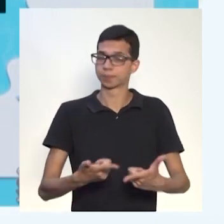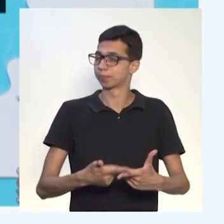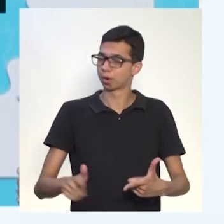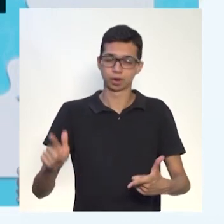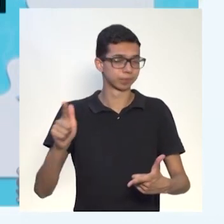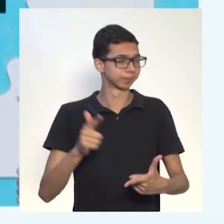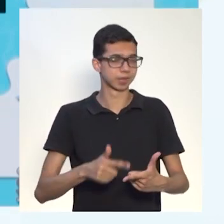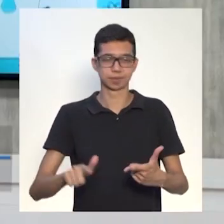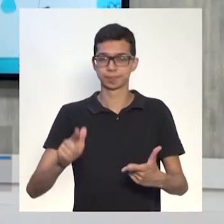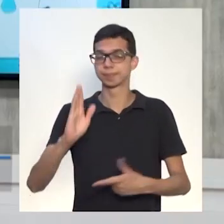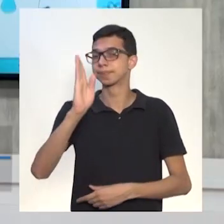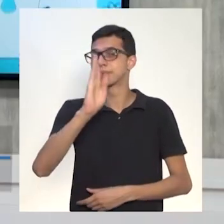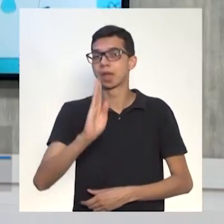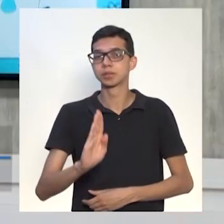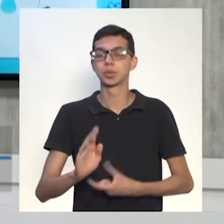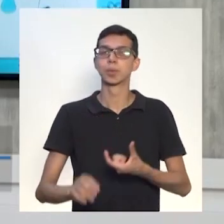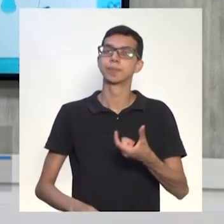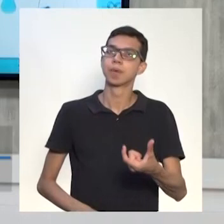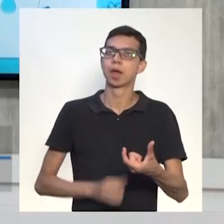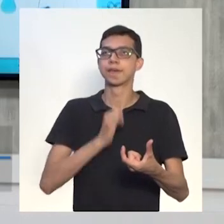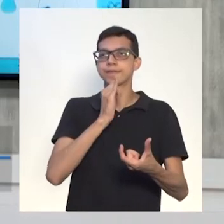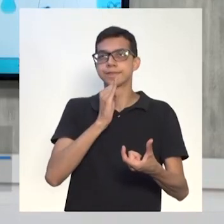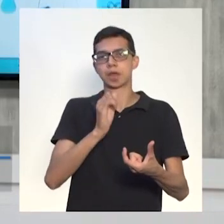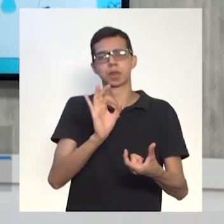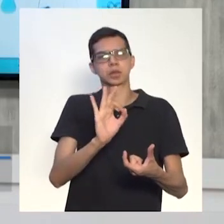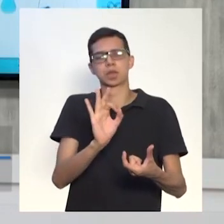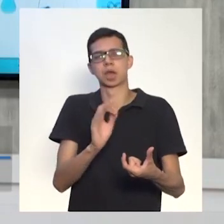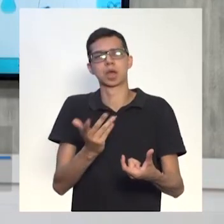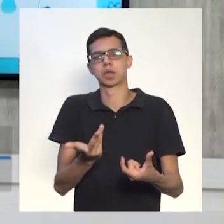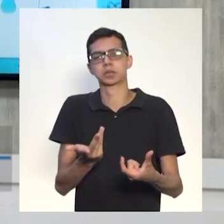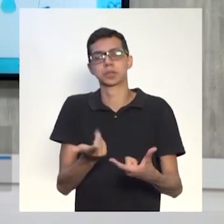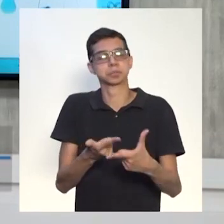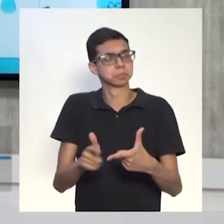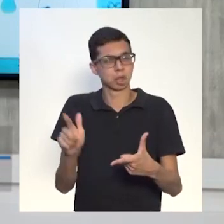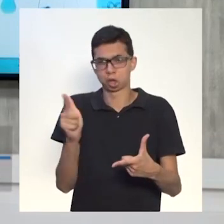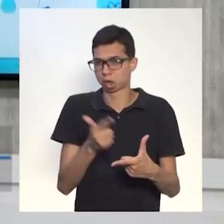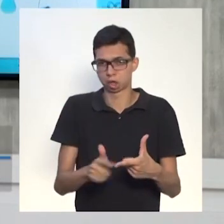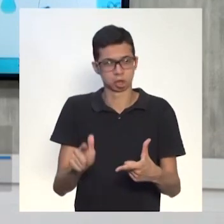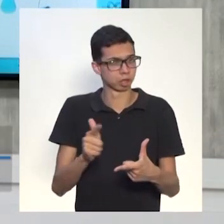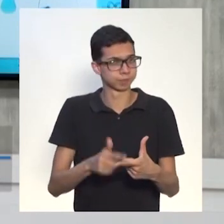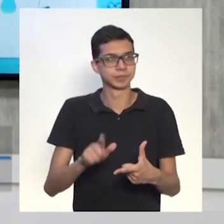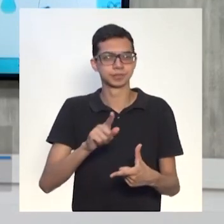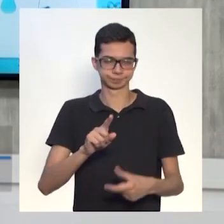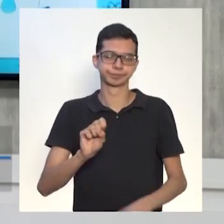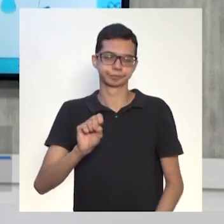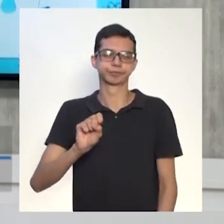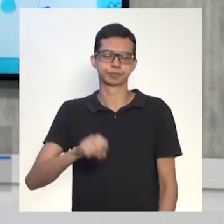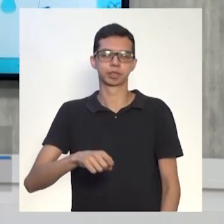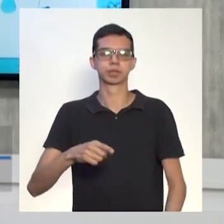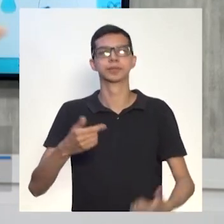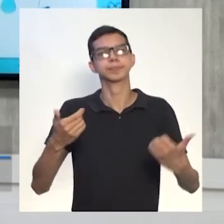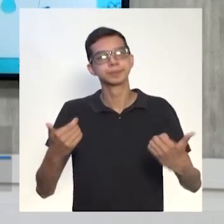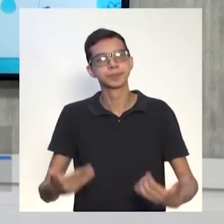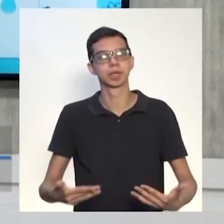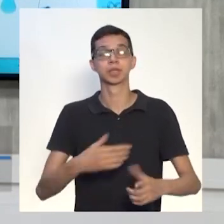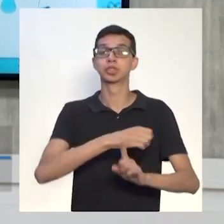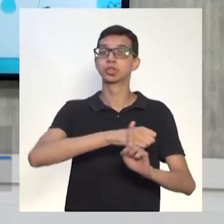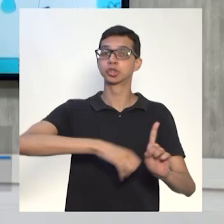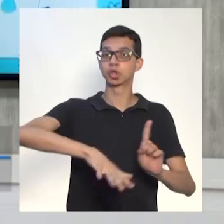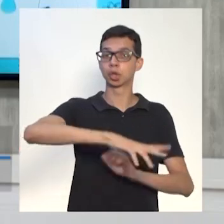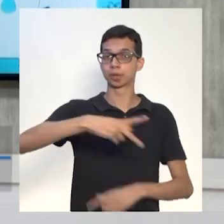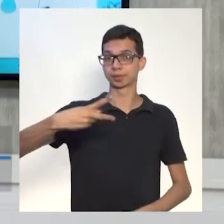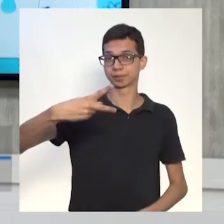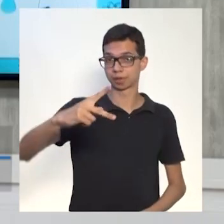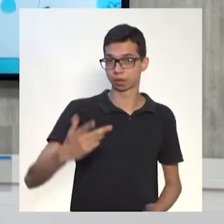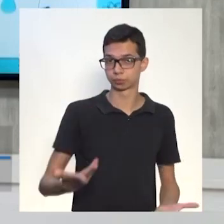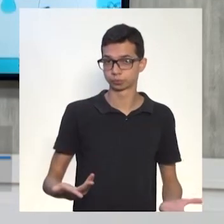necessariamente mencionar o Brasil. Você pode, você vai ter que falar, né? Lógico, de alguma maneira, porque você está falando da sua sociedade, da